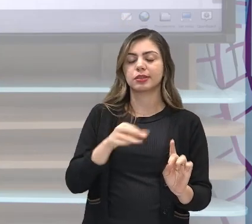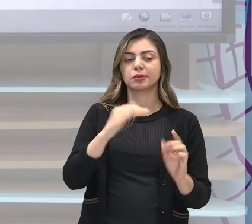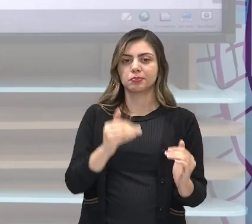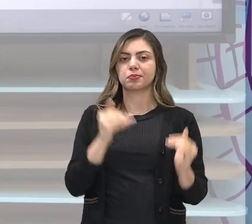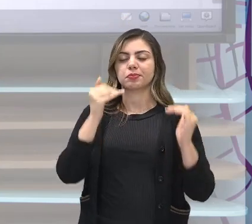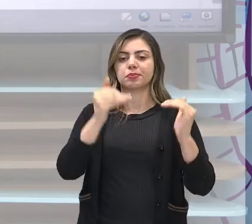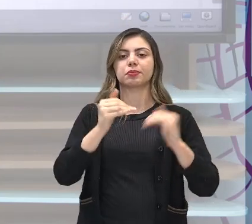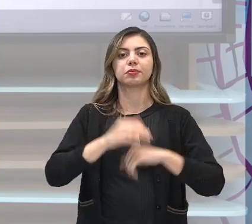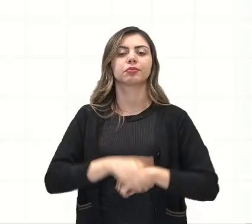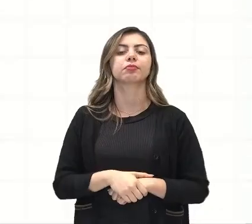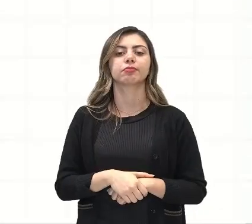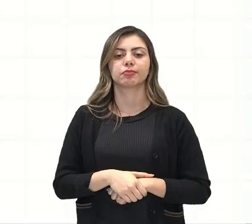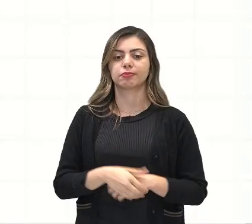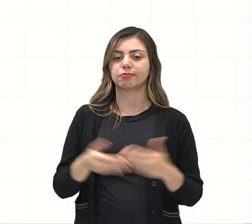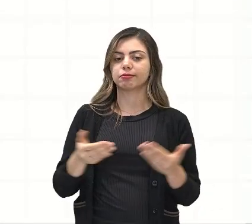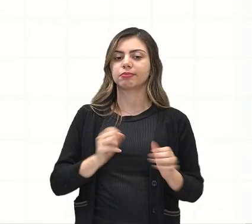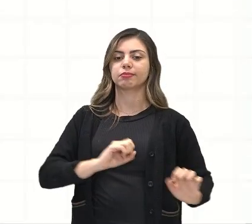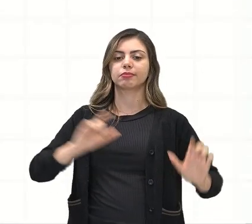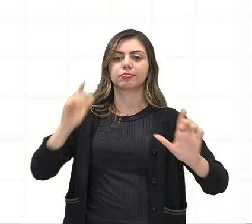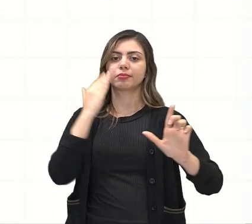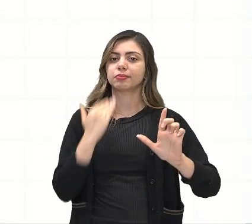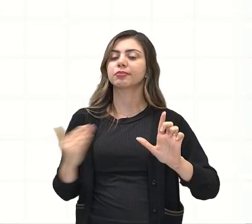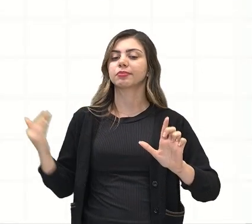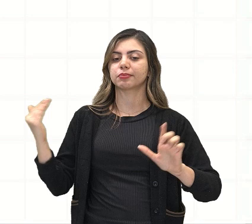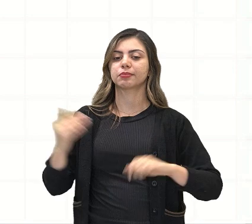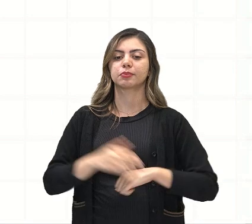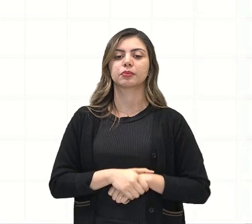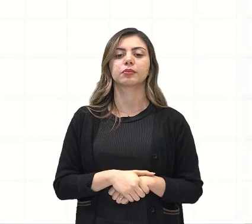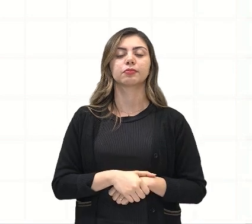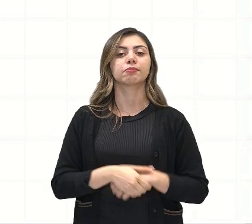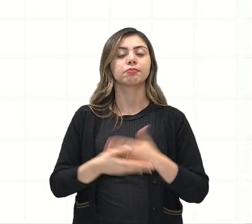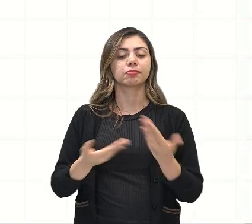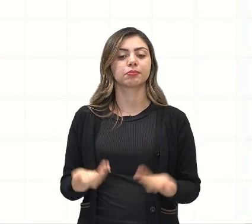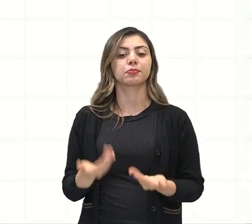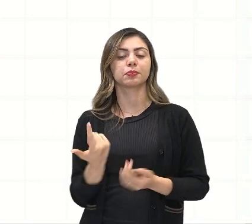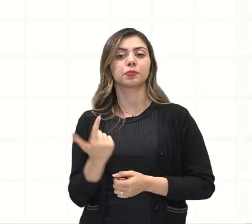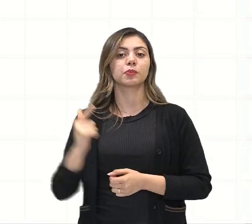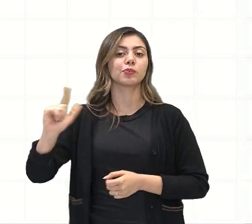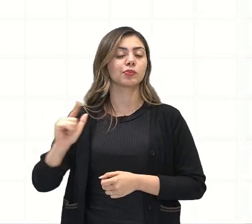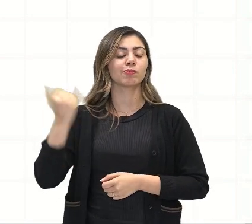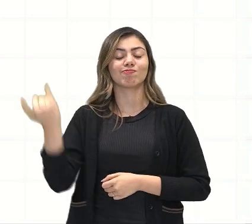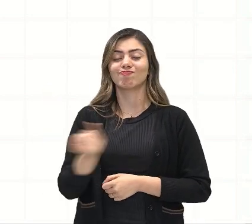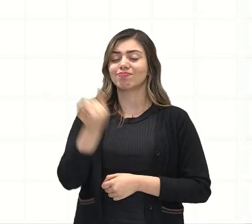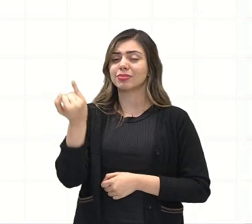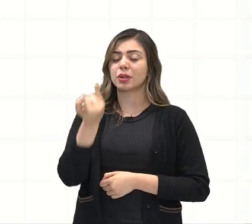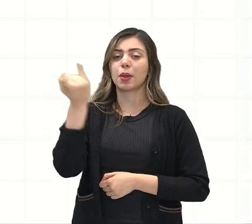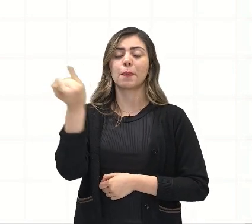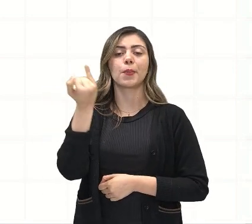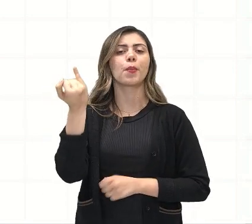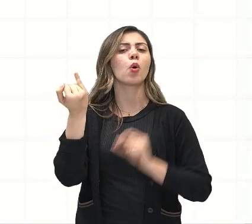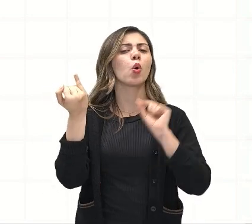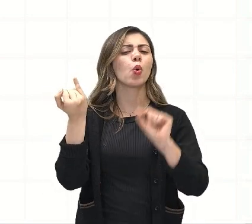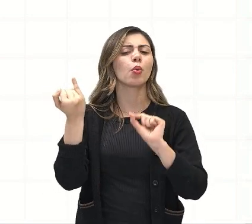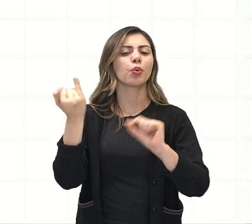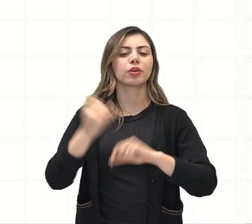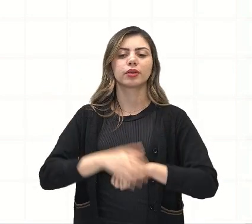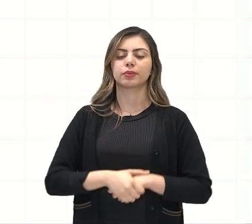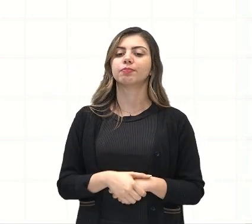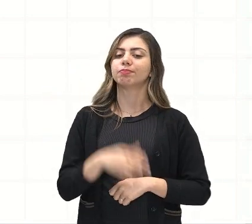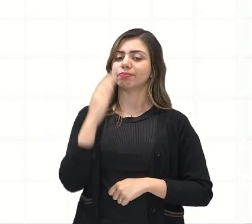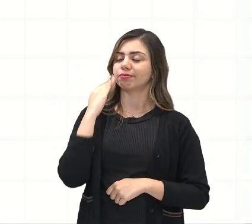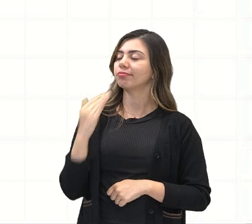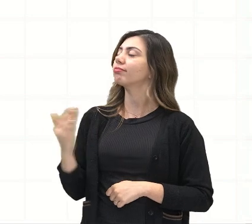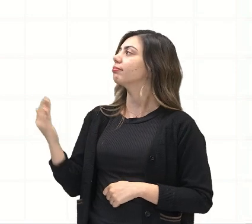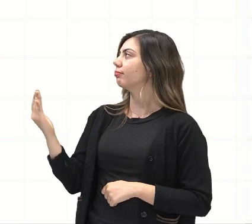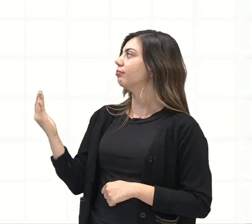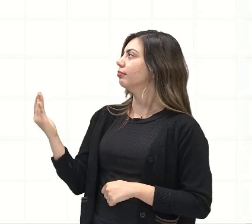monarca. Vamos ao quadro. Outro ponto extremamente importante